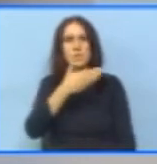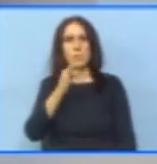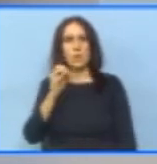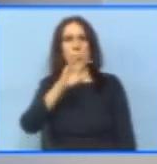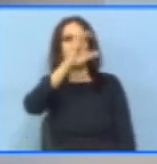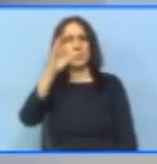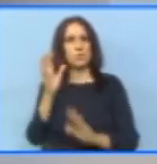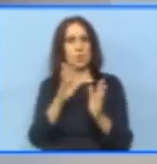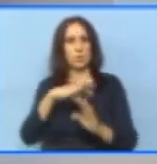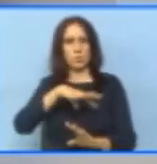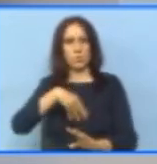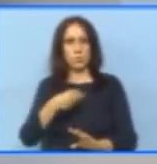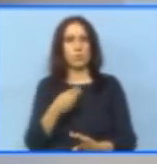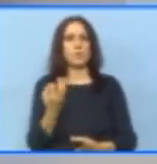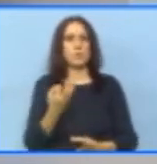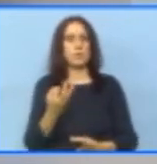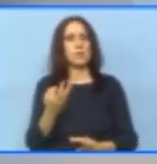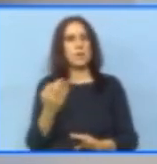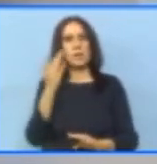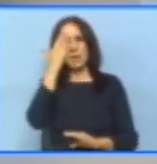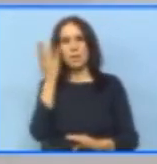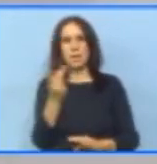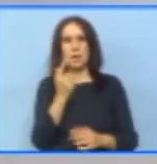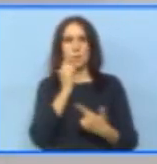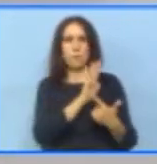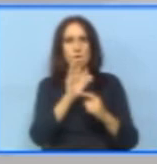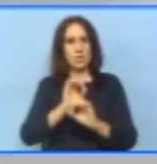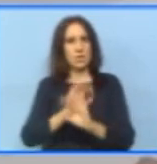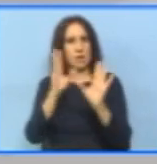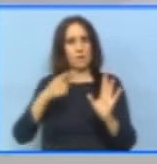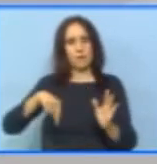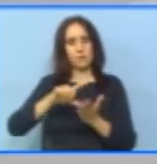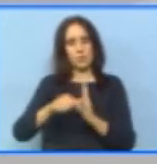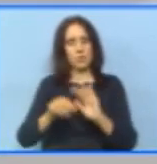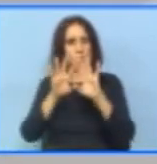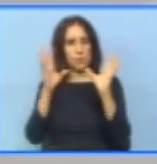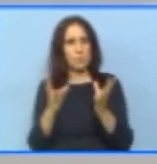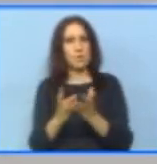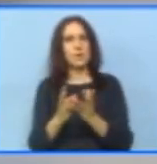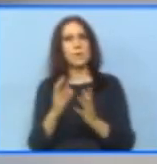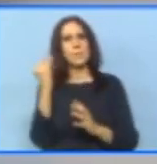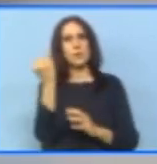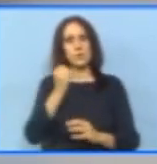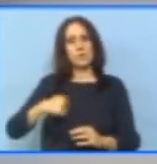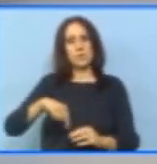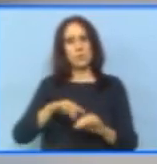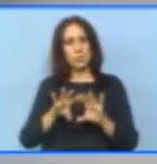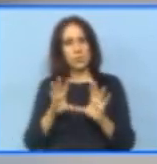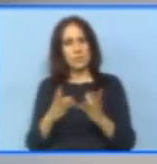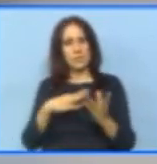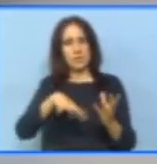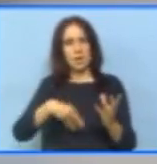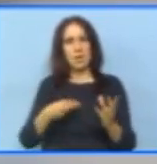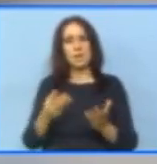mundo. E, portanto, são dados que mostram claramente que os nossos projetos são globais, somos uma instituição universal e